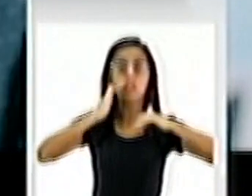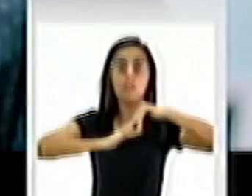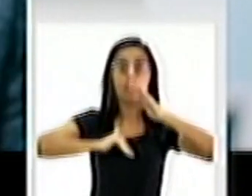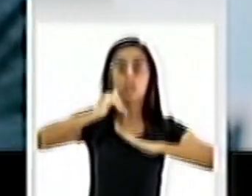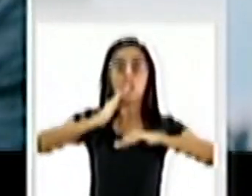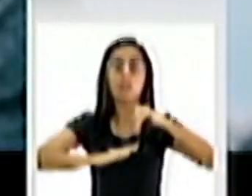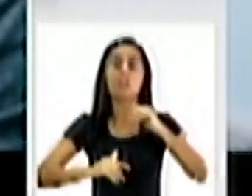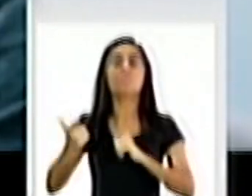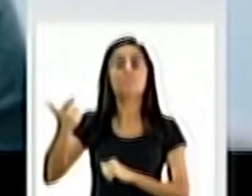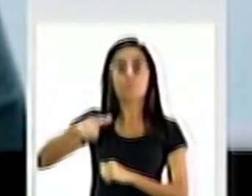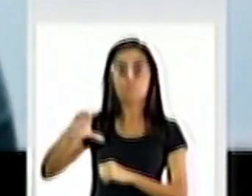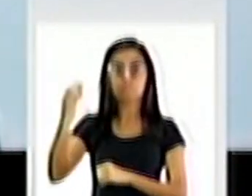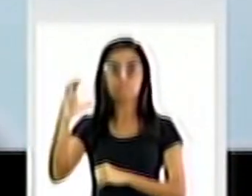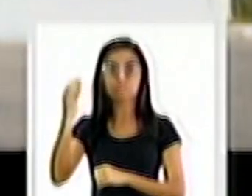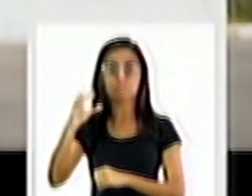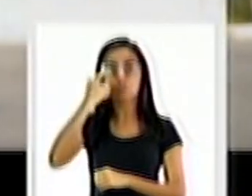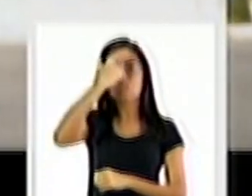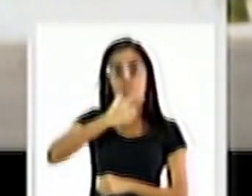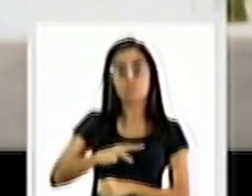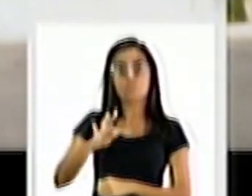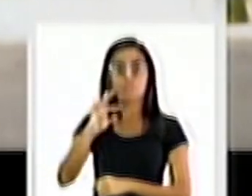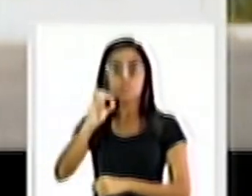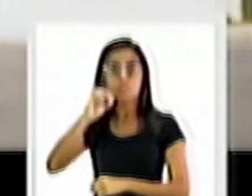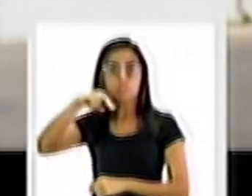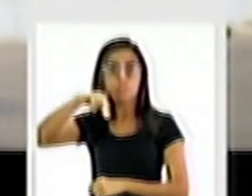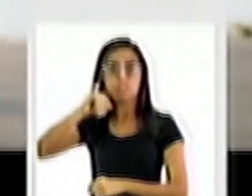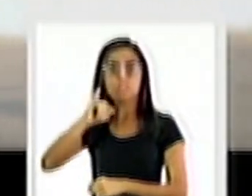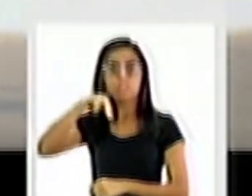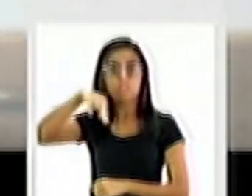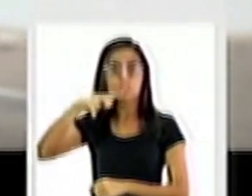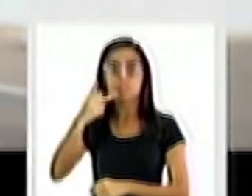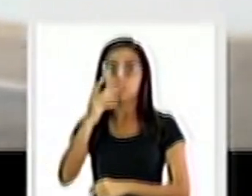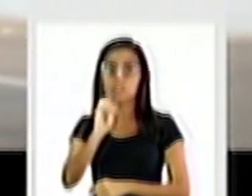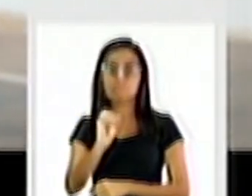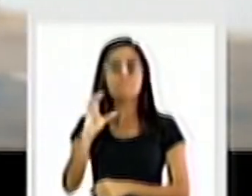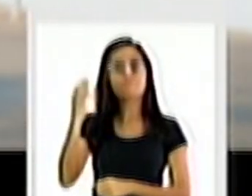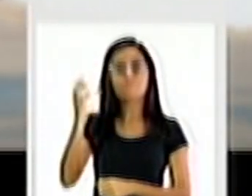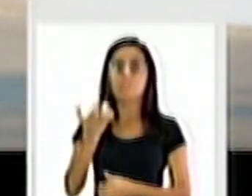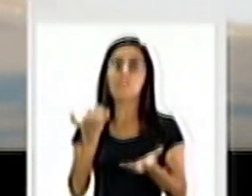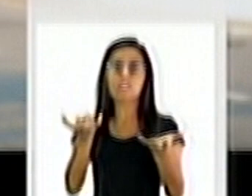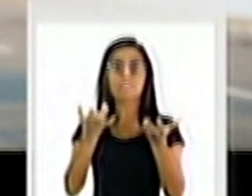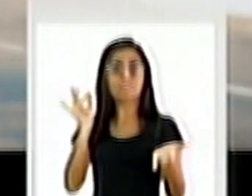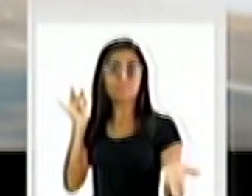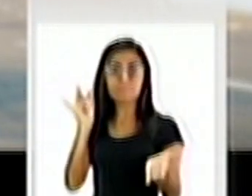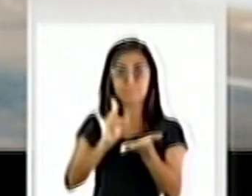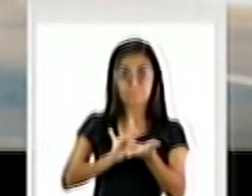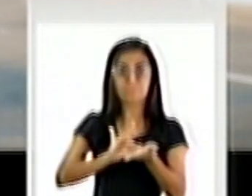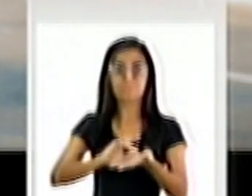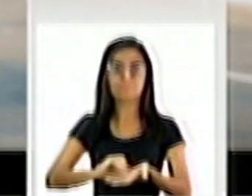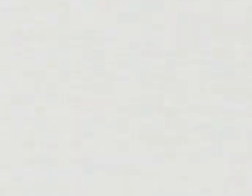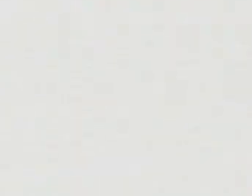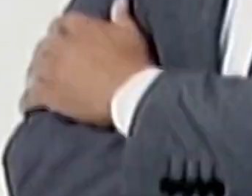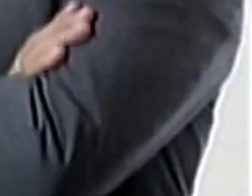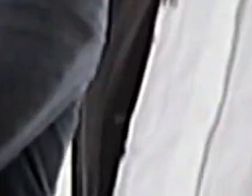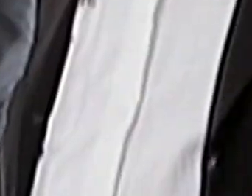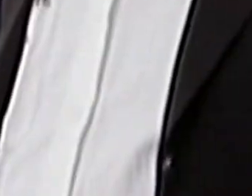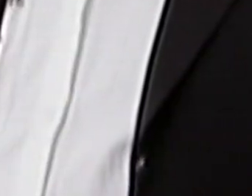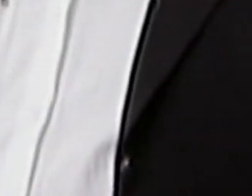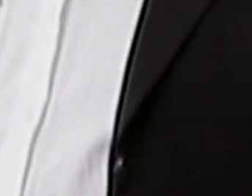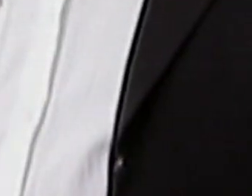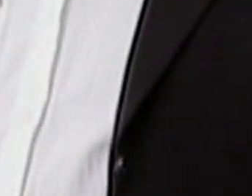que reconstruiremos a nossa cidade. Sou Toninho Vieira e essa é a Cubatão que eu quero de verdade.